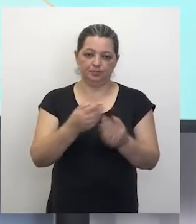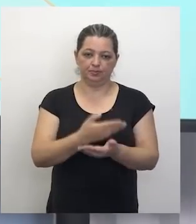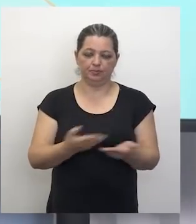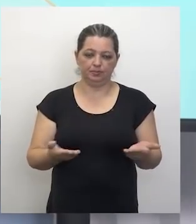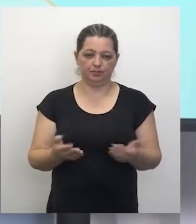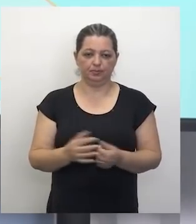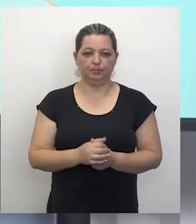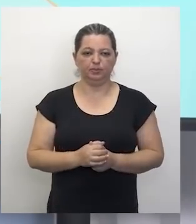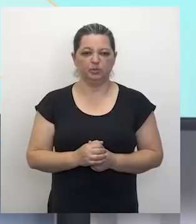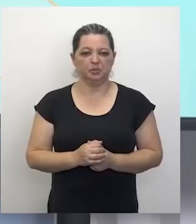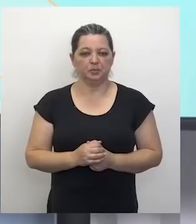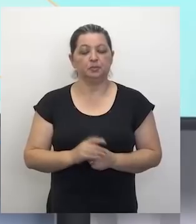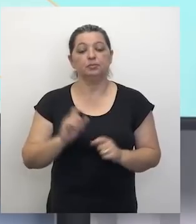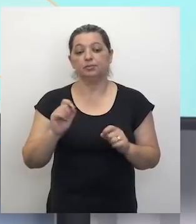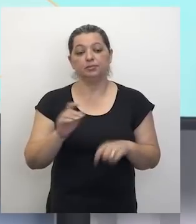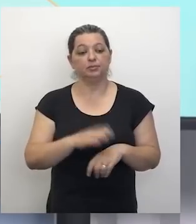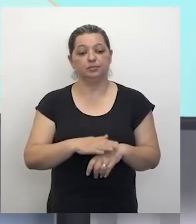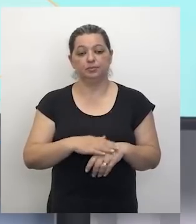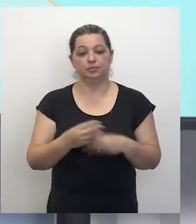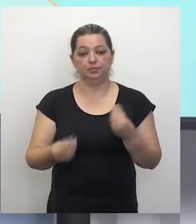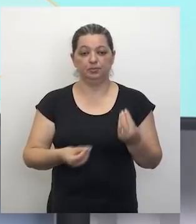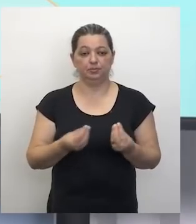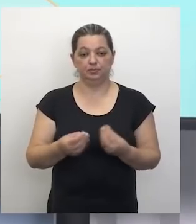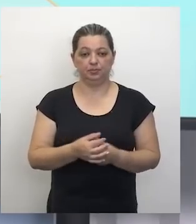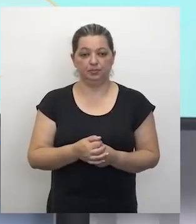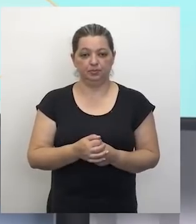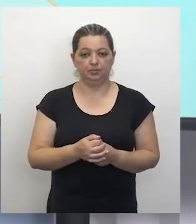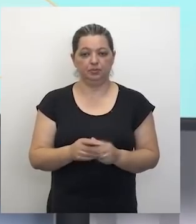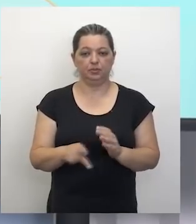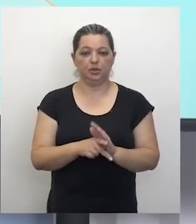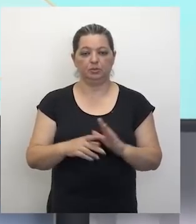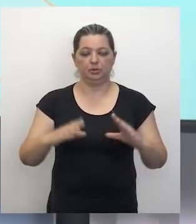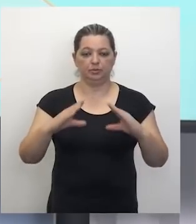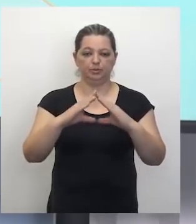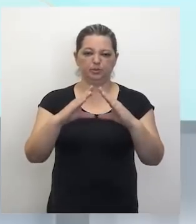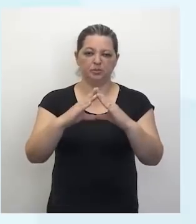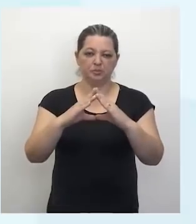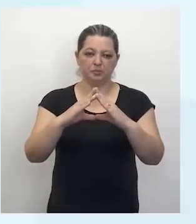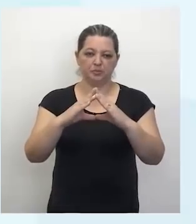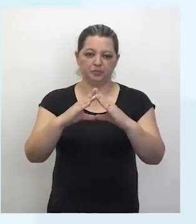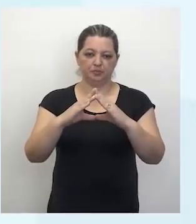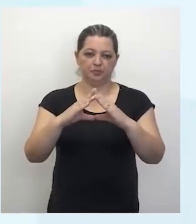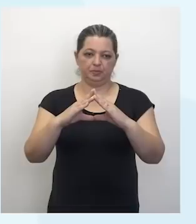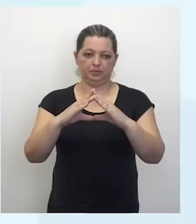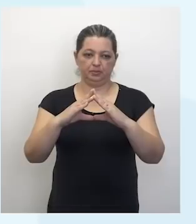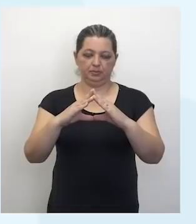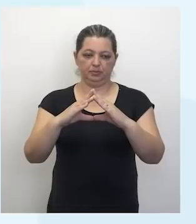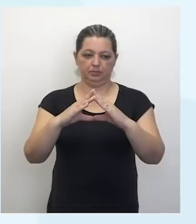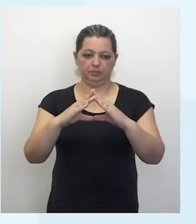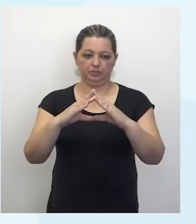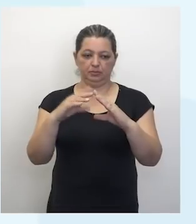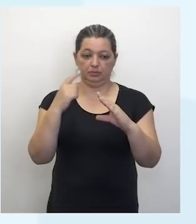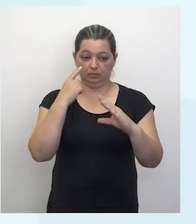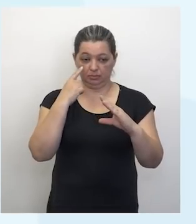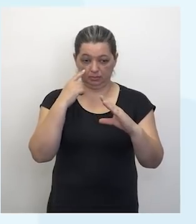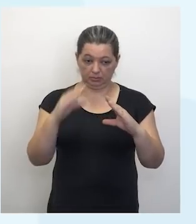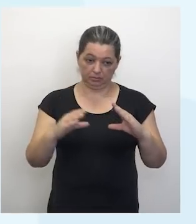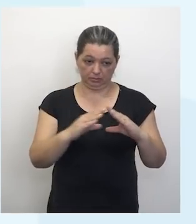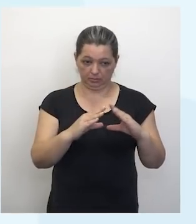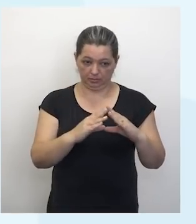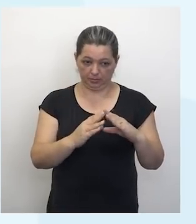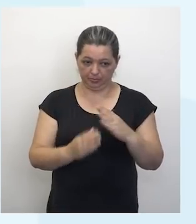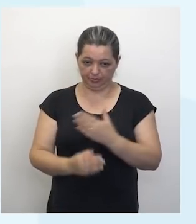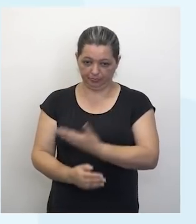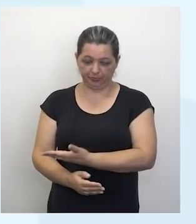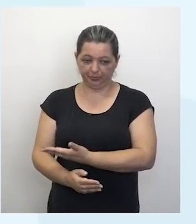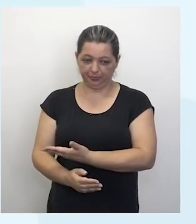volto nela. Então, o que que a gente fez? Pegou um triangulinho, que eu estou chamando de uma unidade, é esse daqui, tá certo? Uma unidade tanto